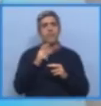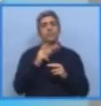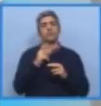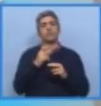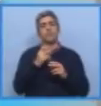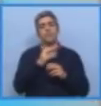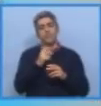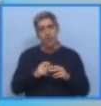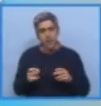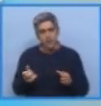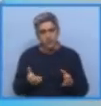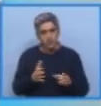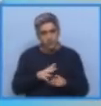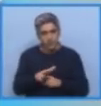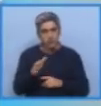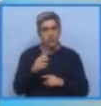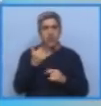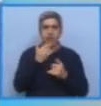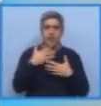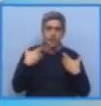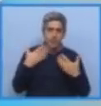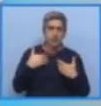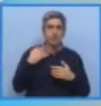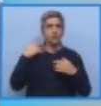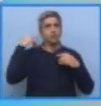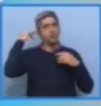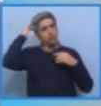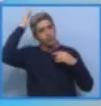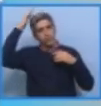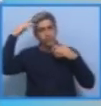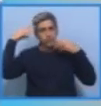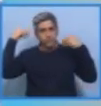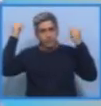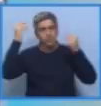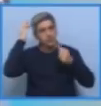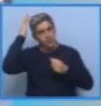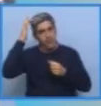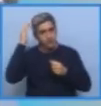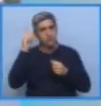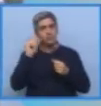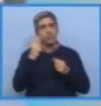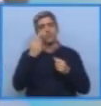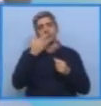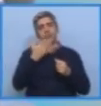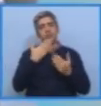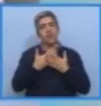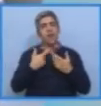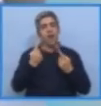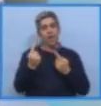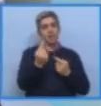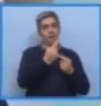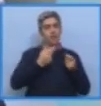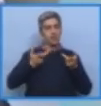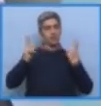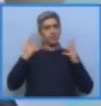da paz, da alegria, do dom do Espírito Santo, é uma experiência libertadora em que cada um de nós,